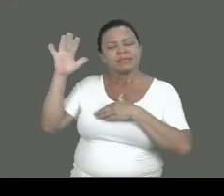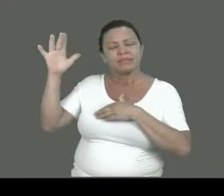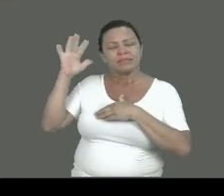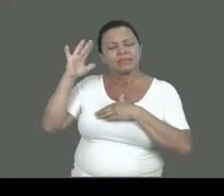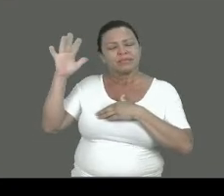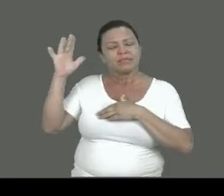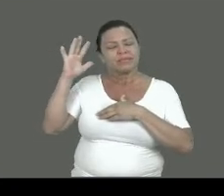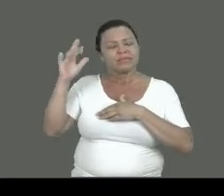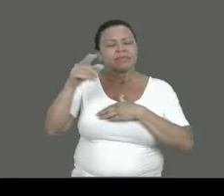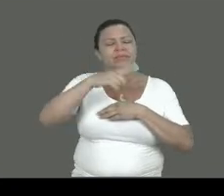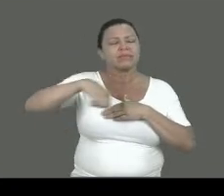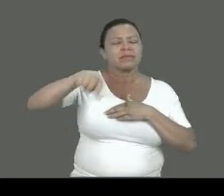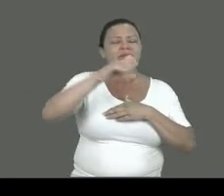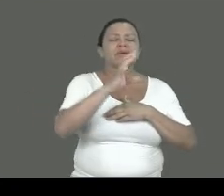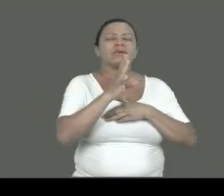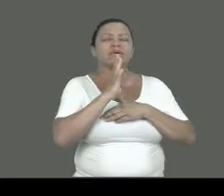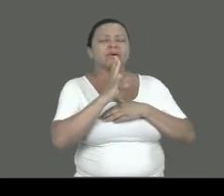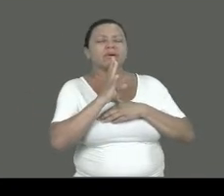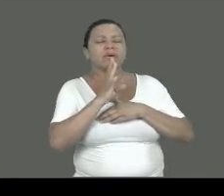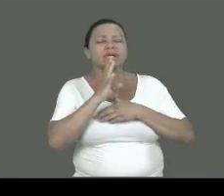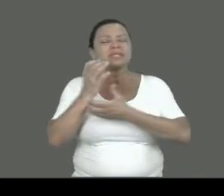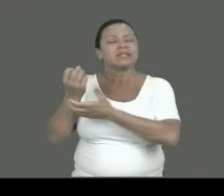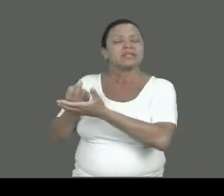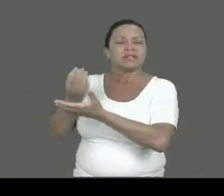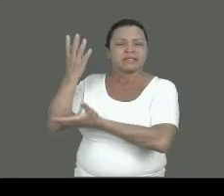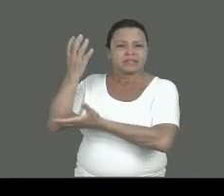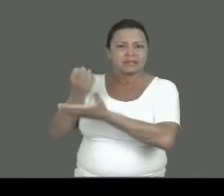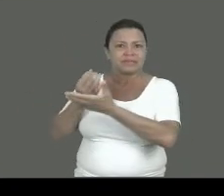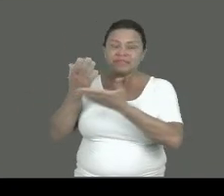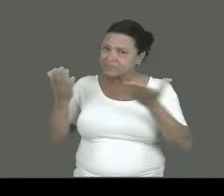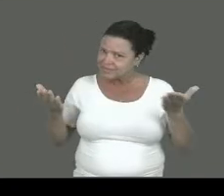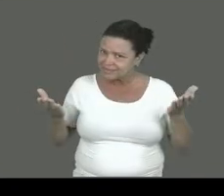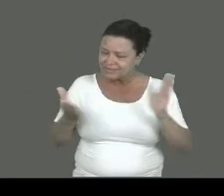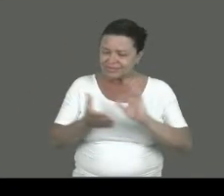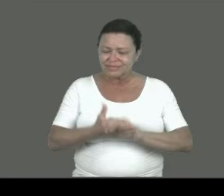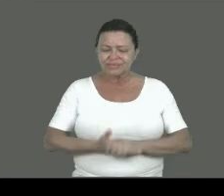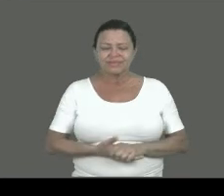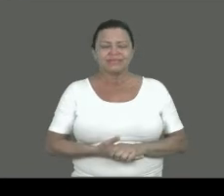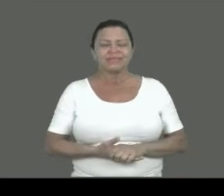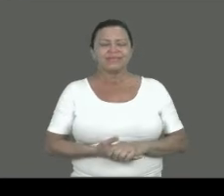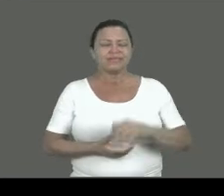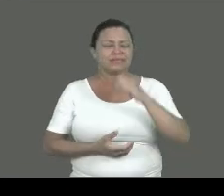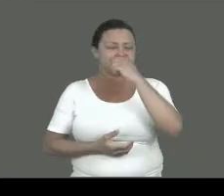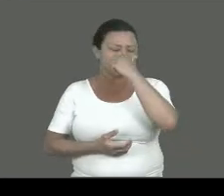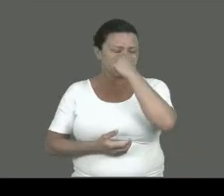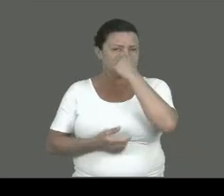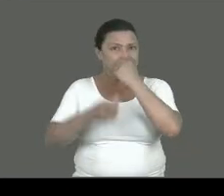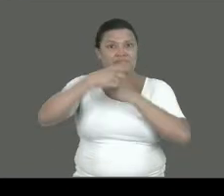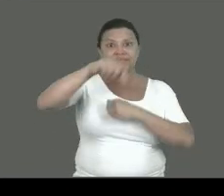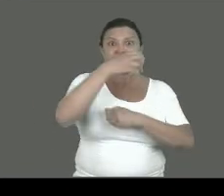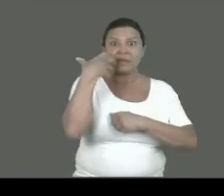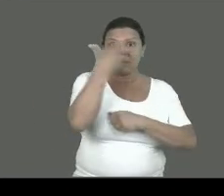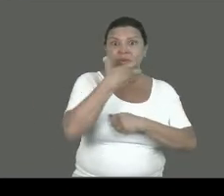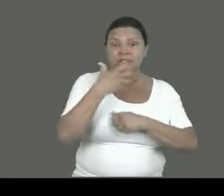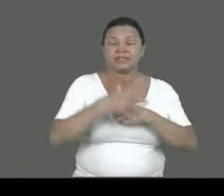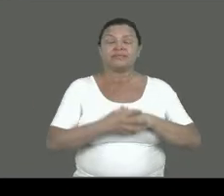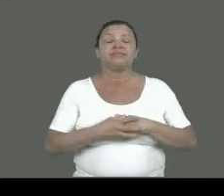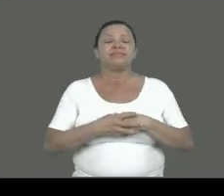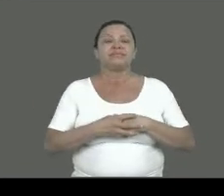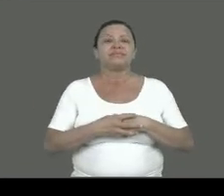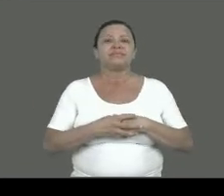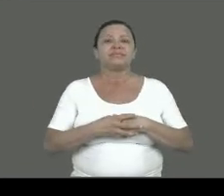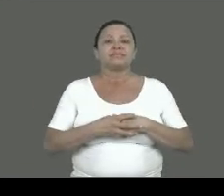que a gente já conhece da doutrina espírita. Vamos lá? A música começa assim.